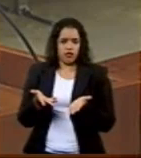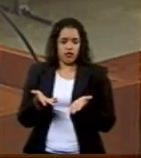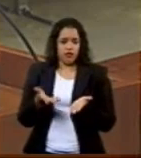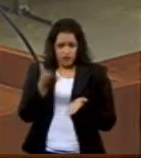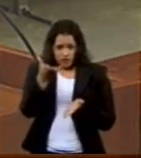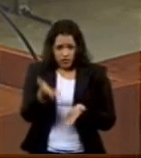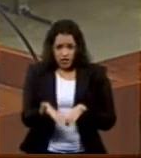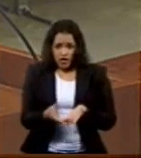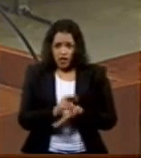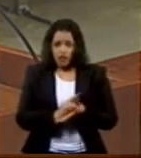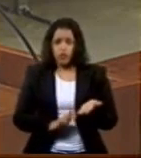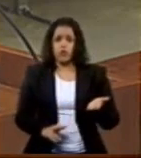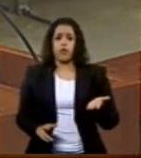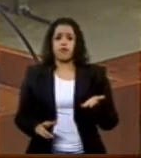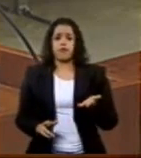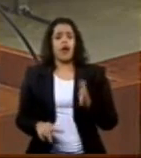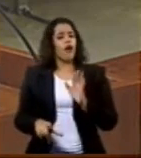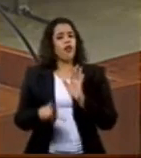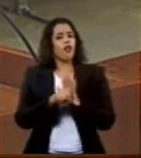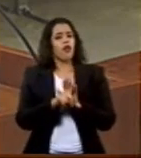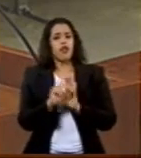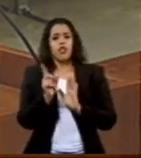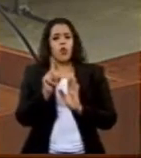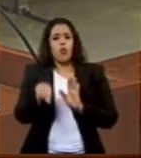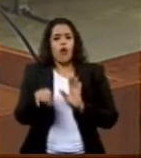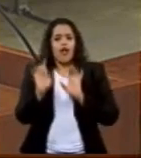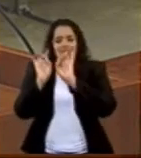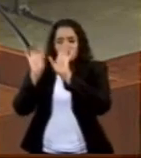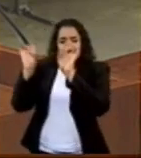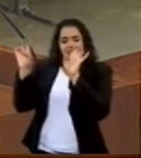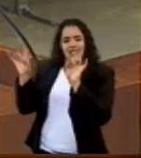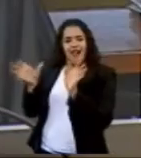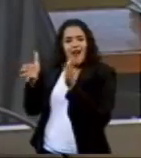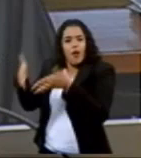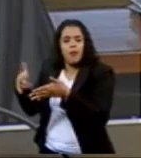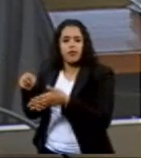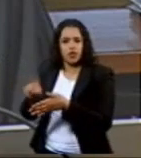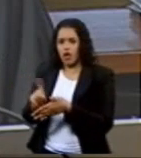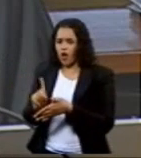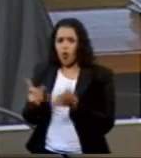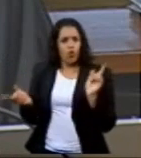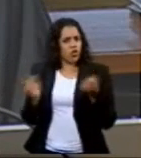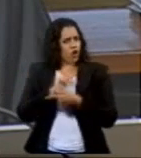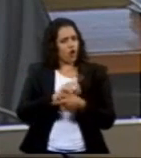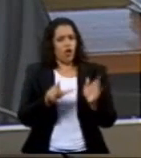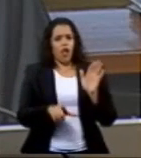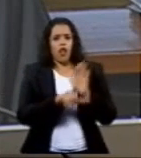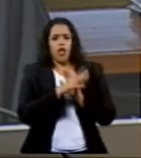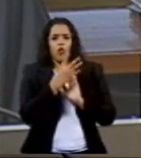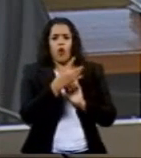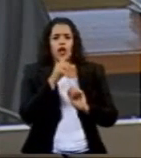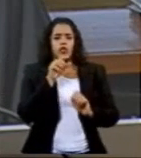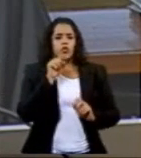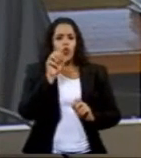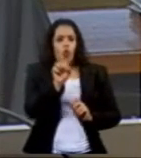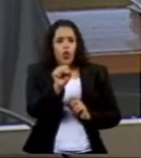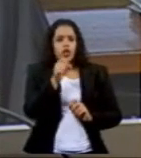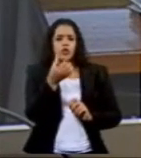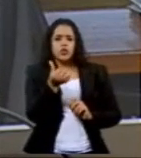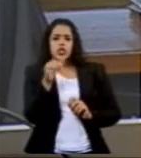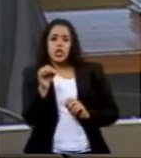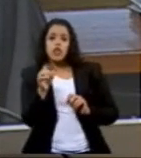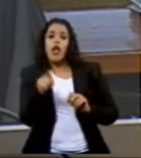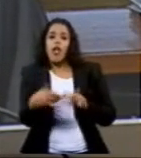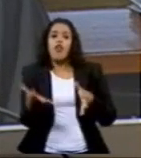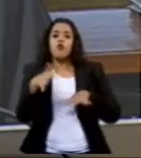senhor relator. A lei, ela não é exclusiva, muito pelo contrário, a própria Lei 4860, ela é